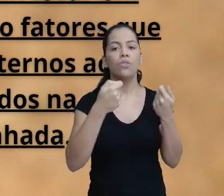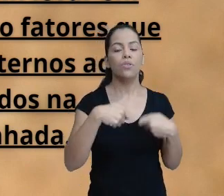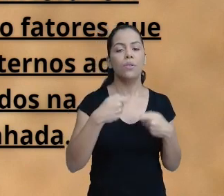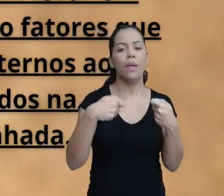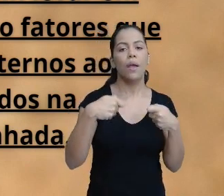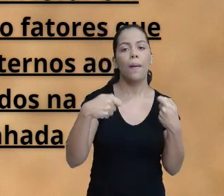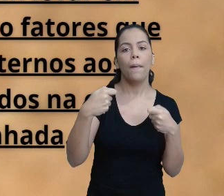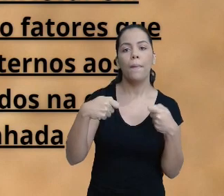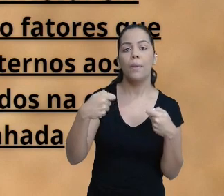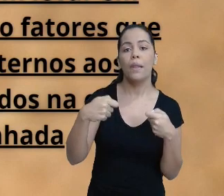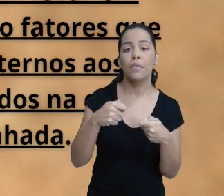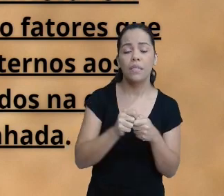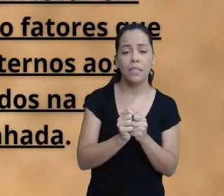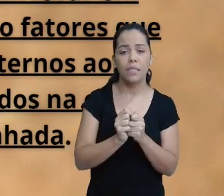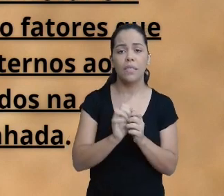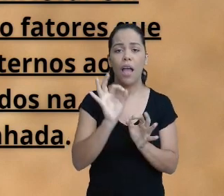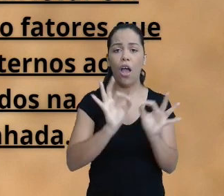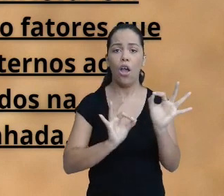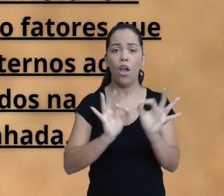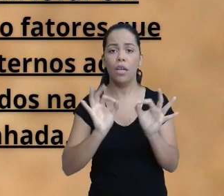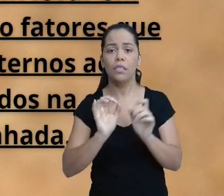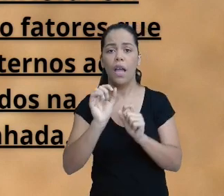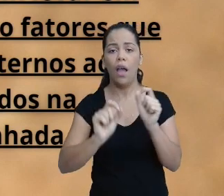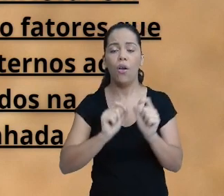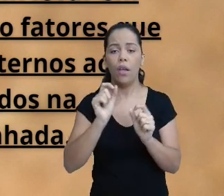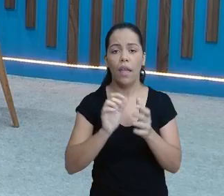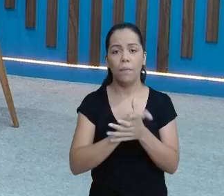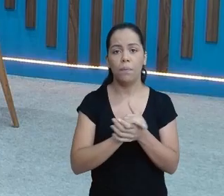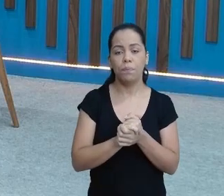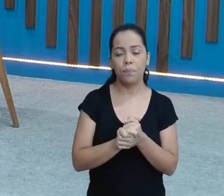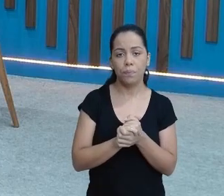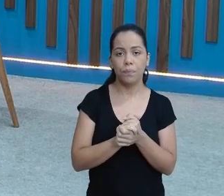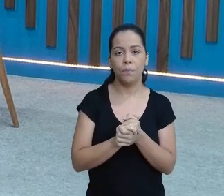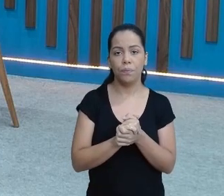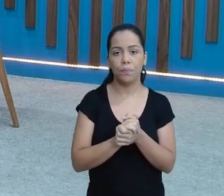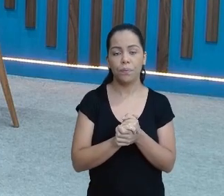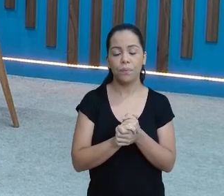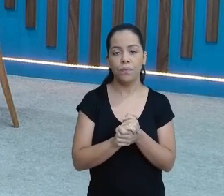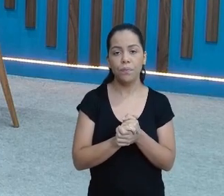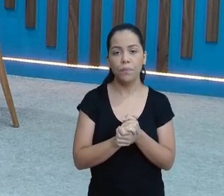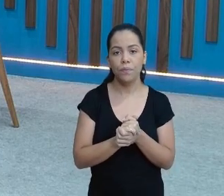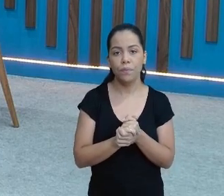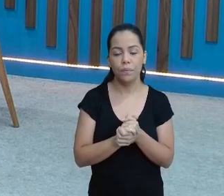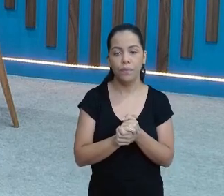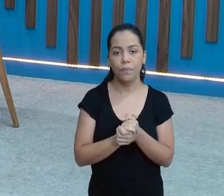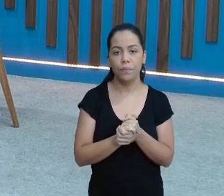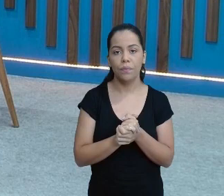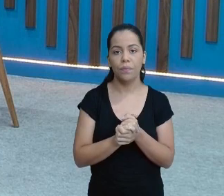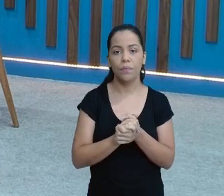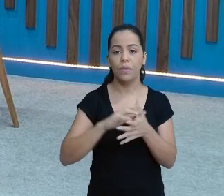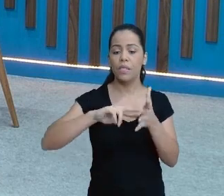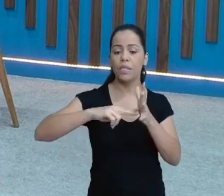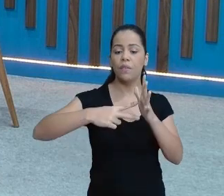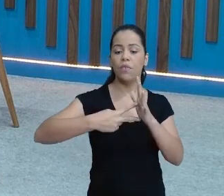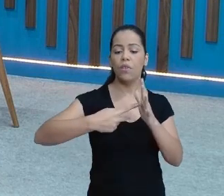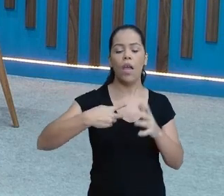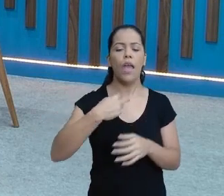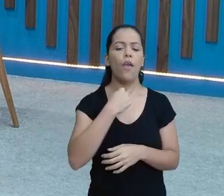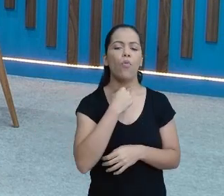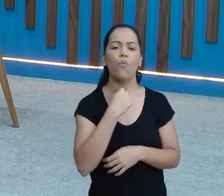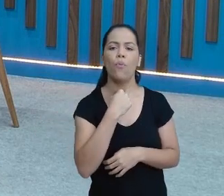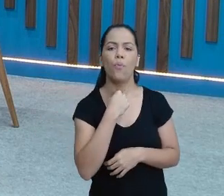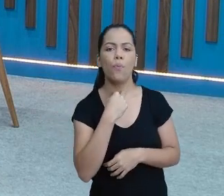fatores que sejam externos ao apresentados da obra. O que isso quer dizer, meninos? Isso quer dizer que eu não posso me deixar